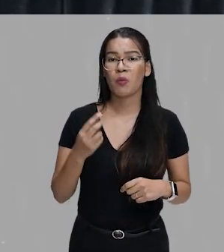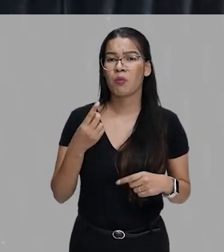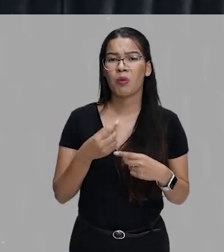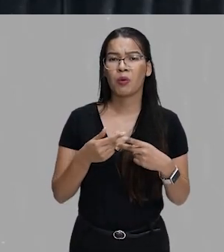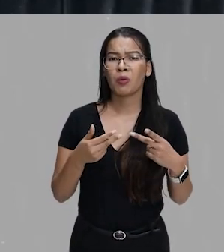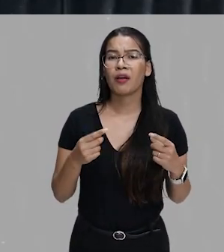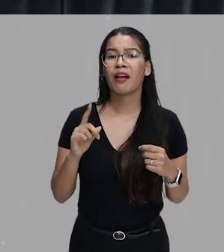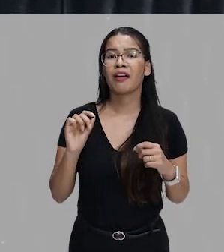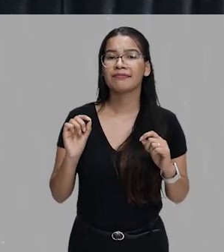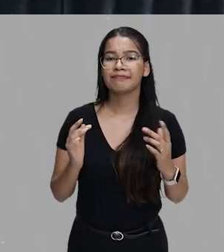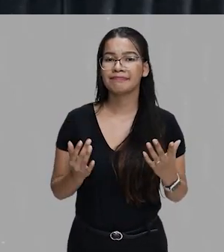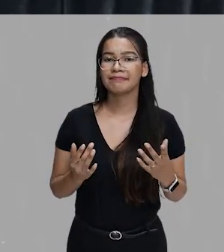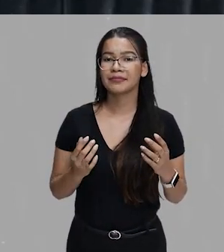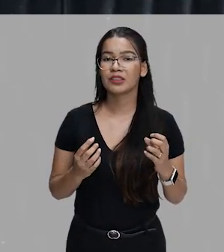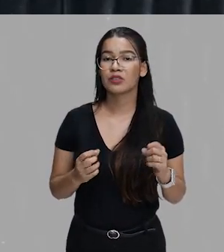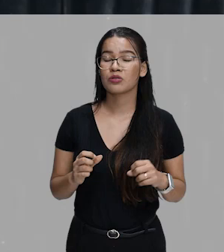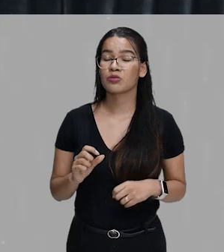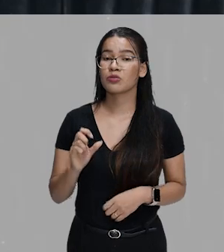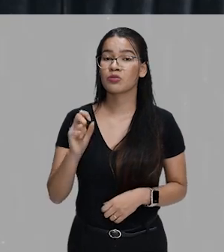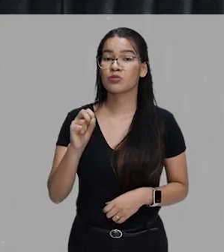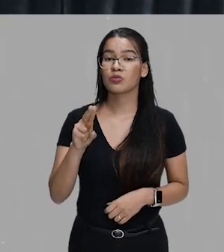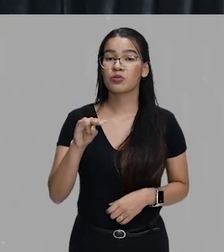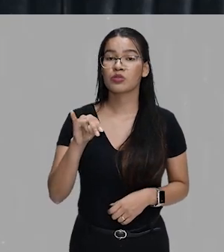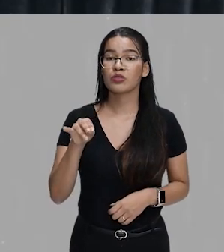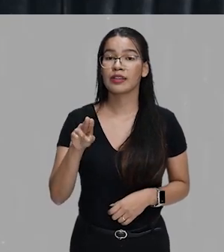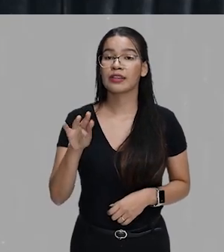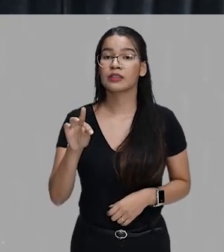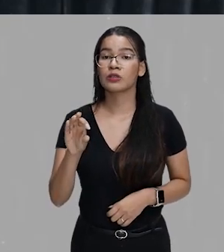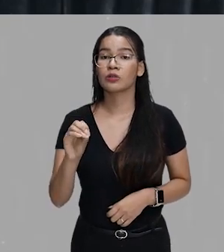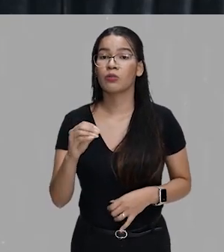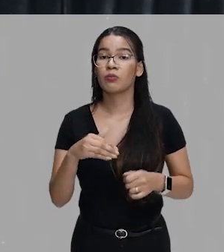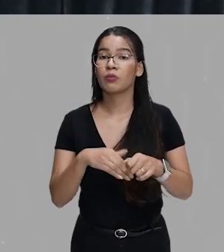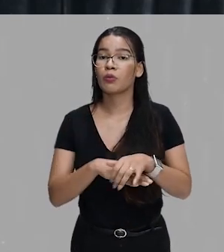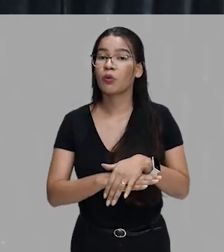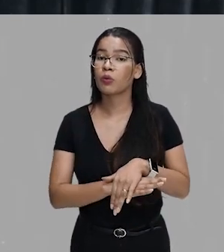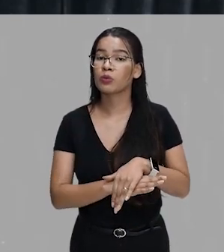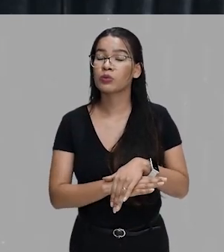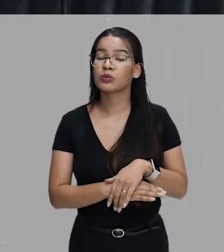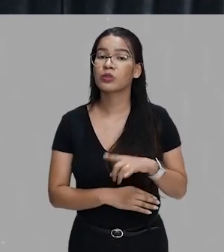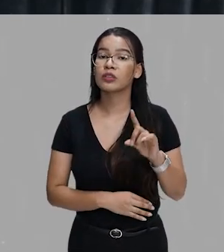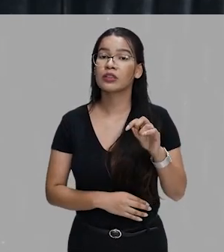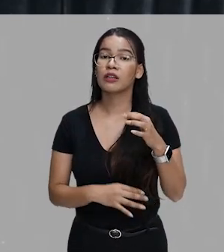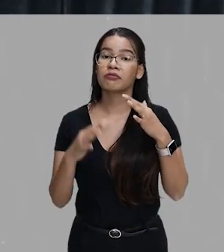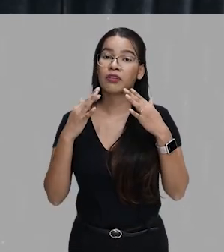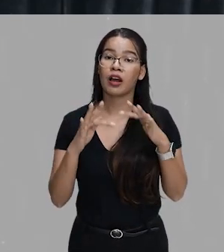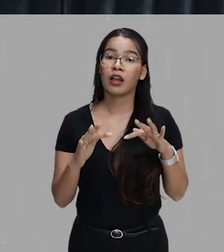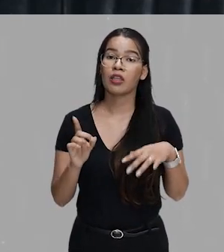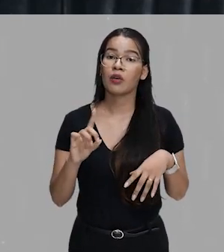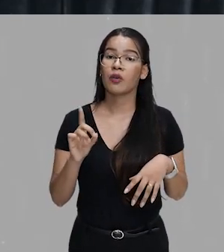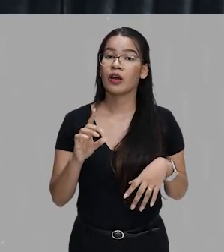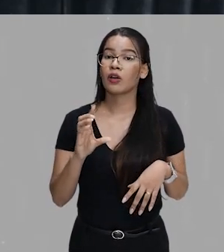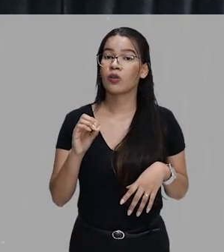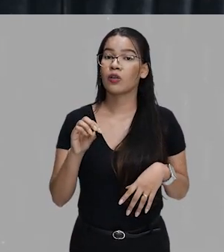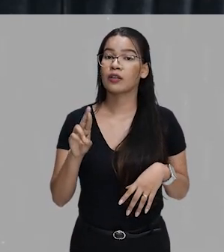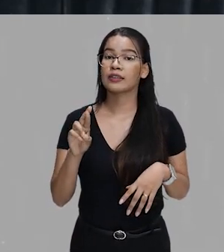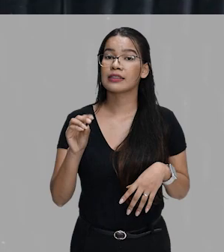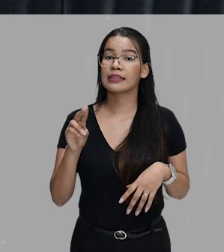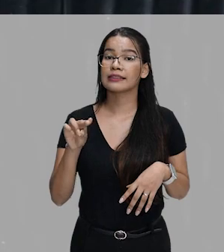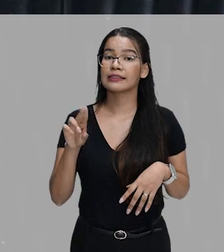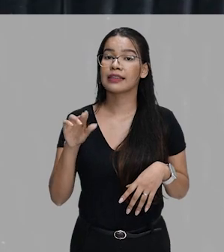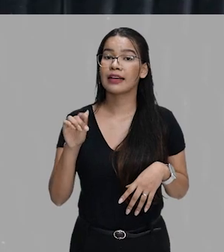coisa sujeito, oculto. Essa oração aqui não é coordenada, ela é subordinada, tá